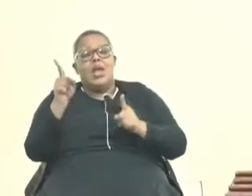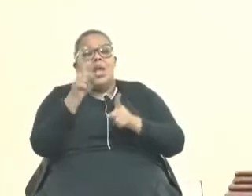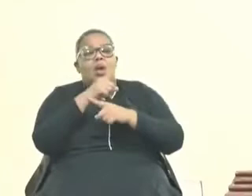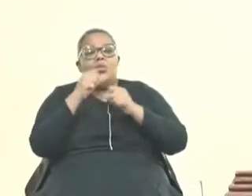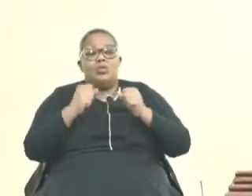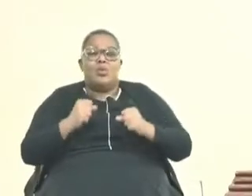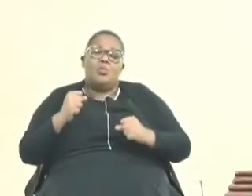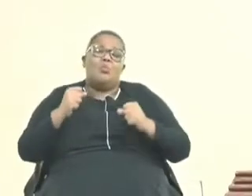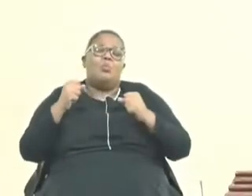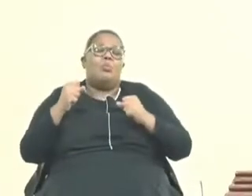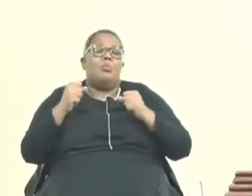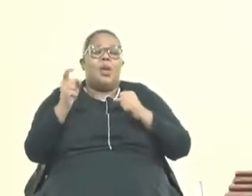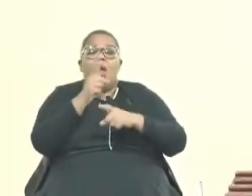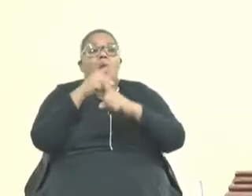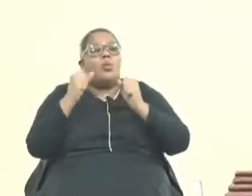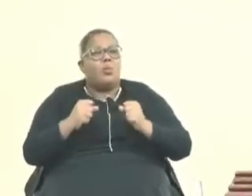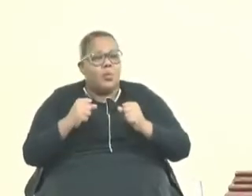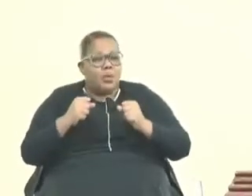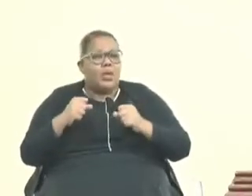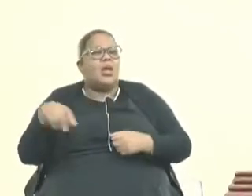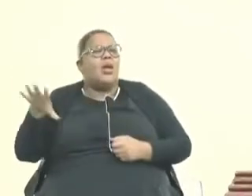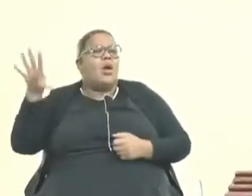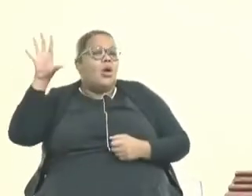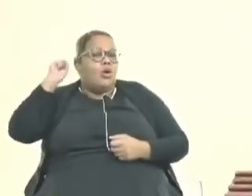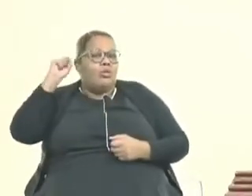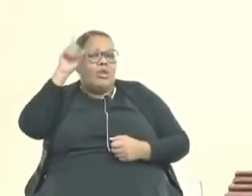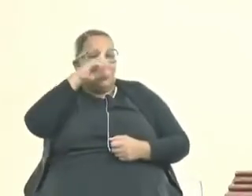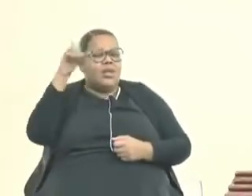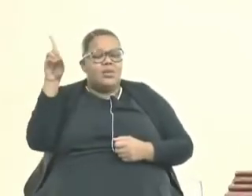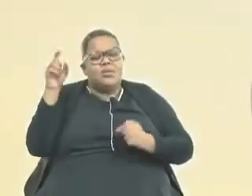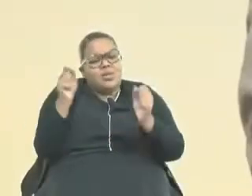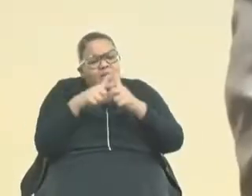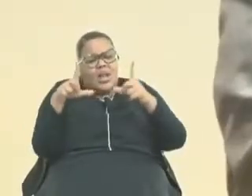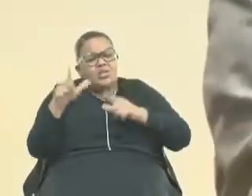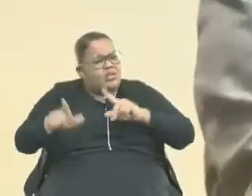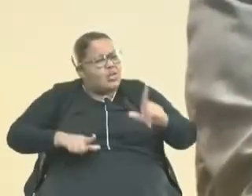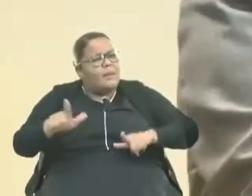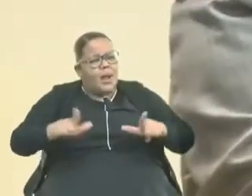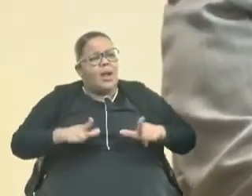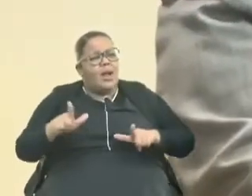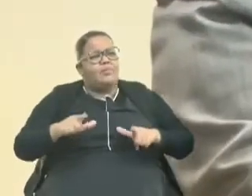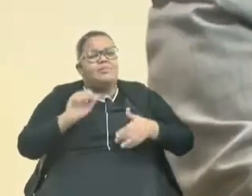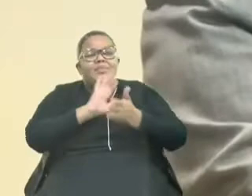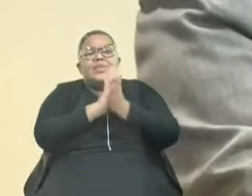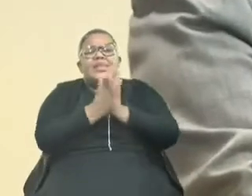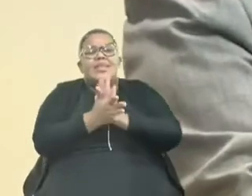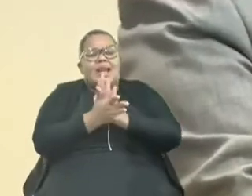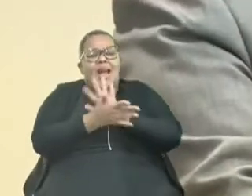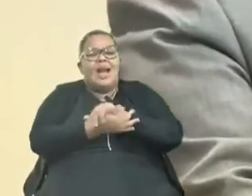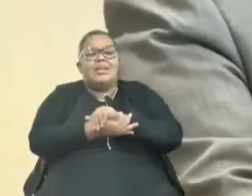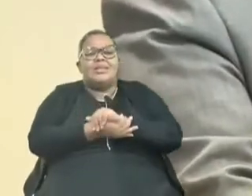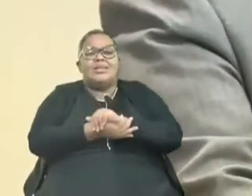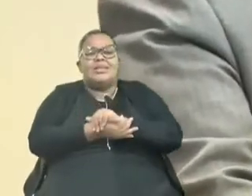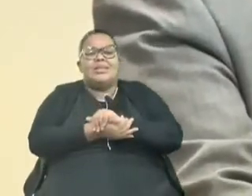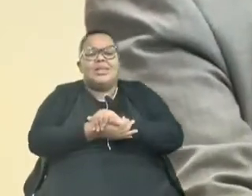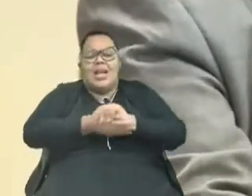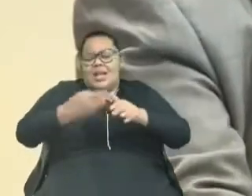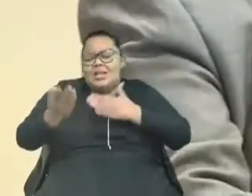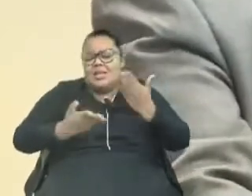vai ensinar você a fazer a obra de maneira correta e de nada adianta servir a Deus religiosamente